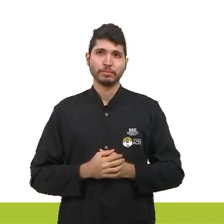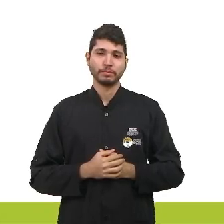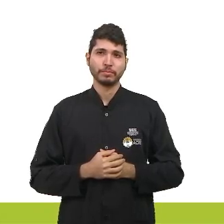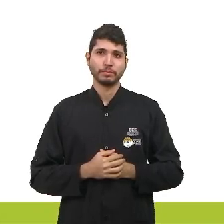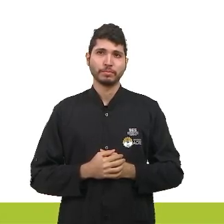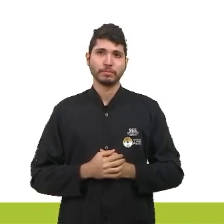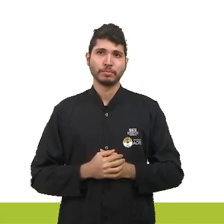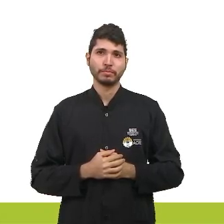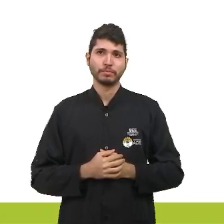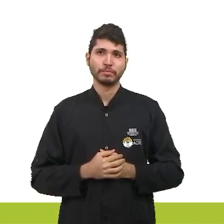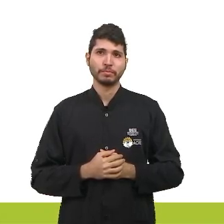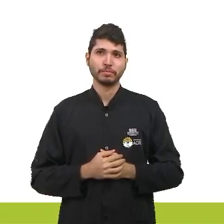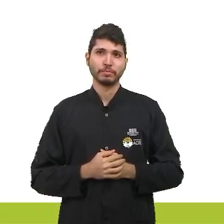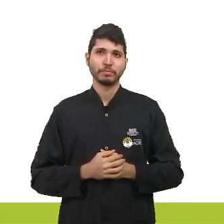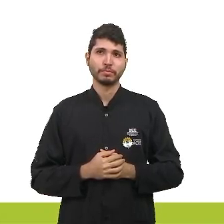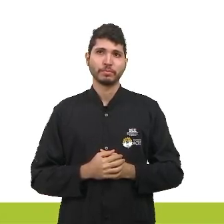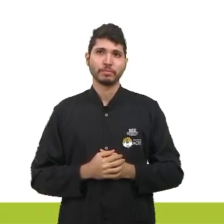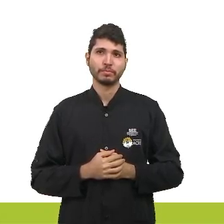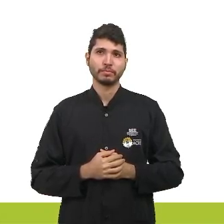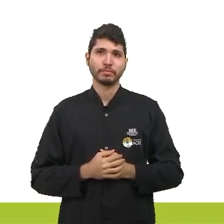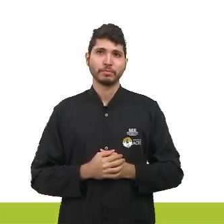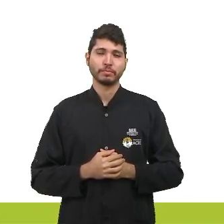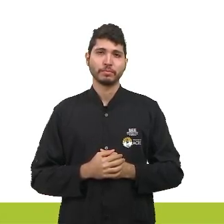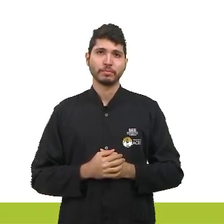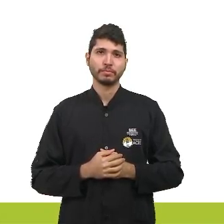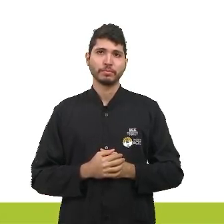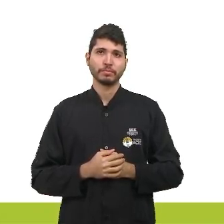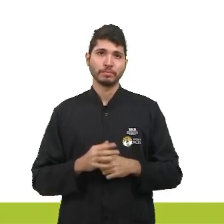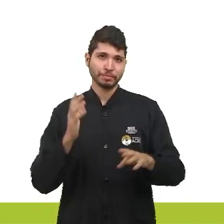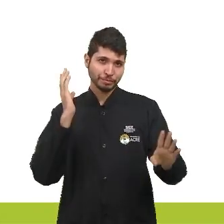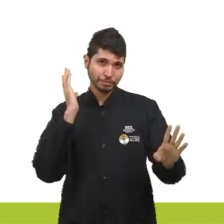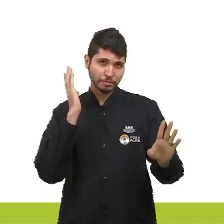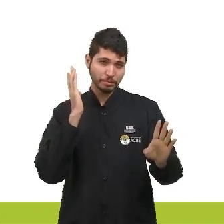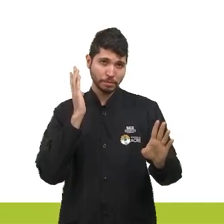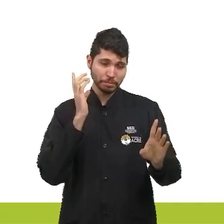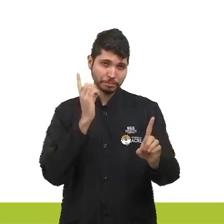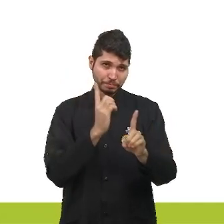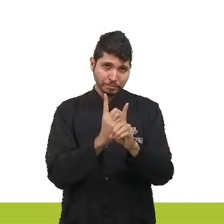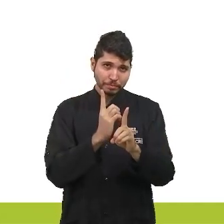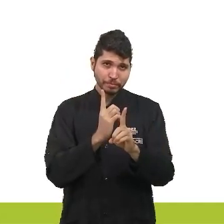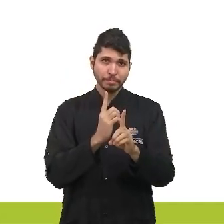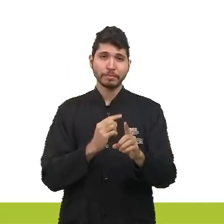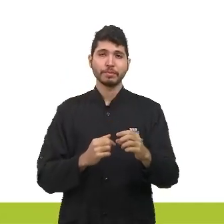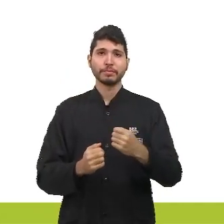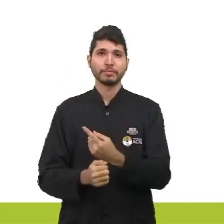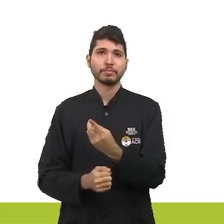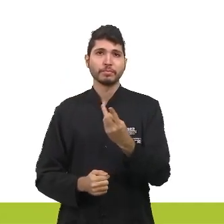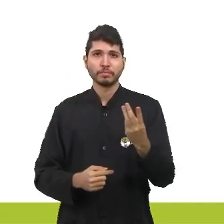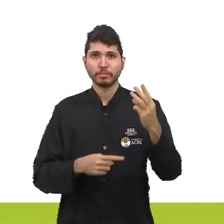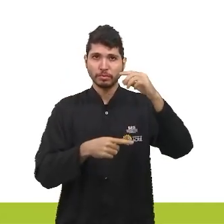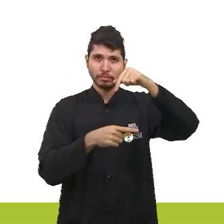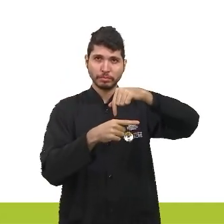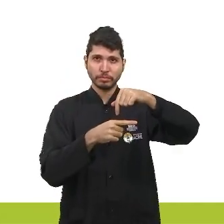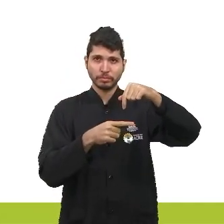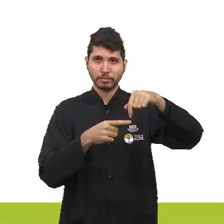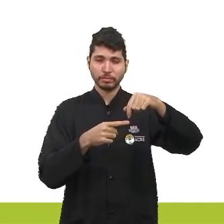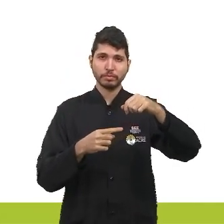fazer o seguinte, ó, para descobrir o número de arestas, eu posso fazer